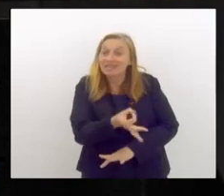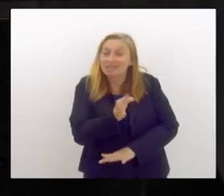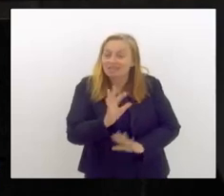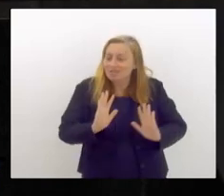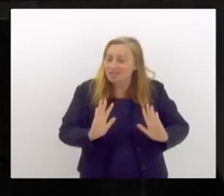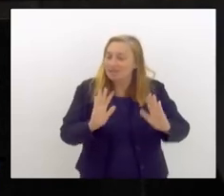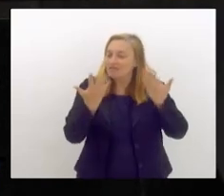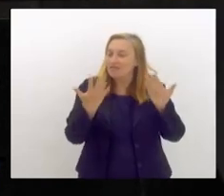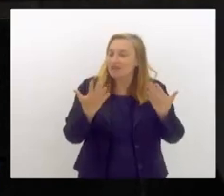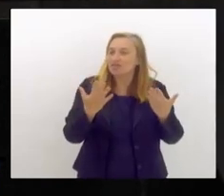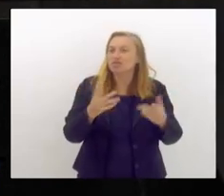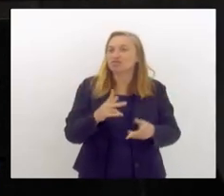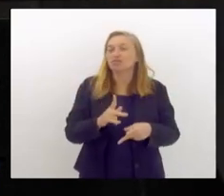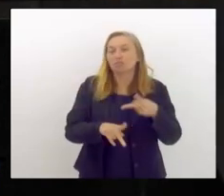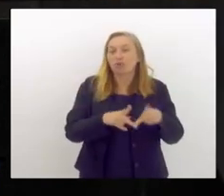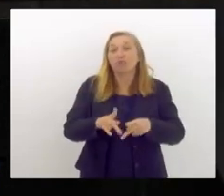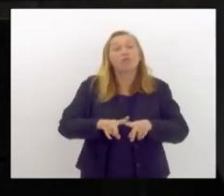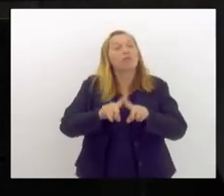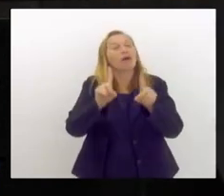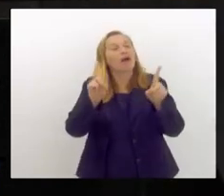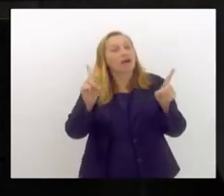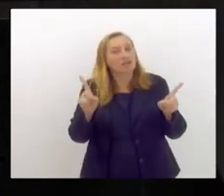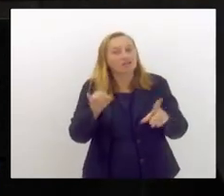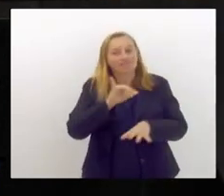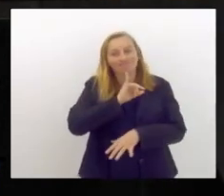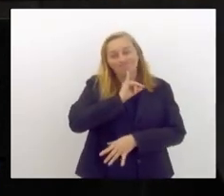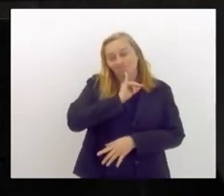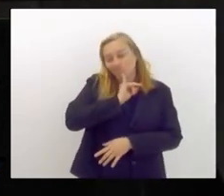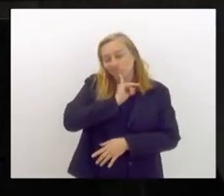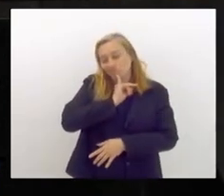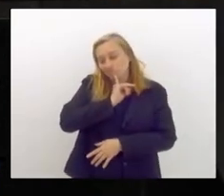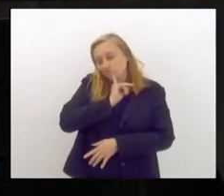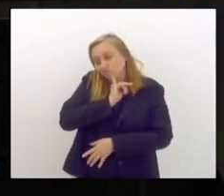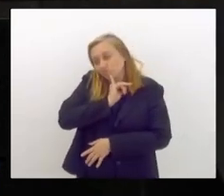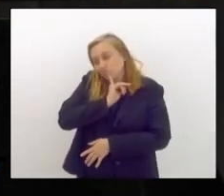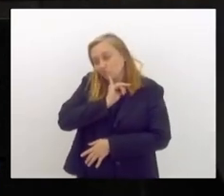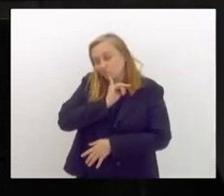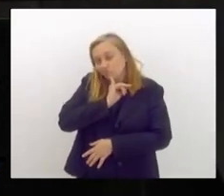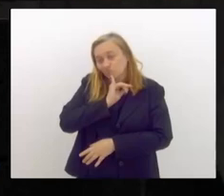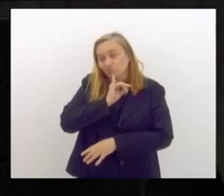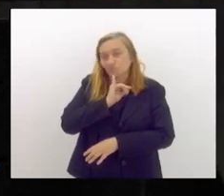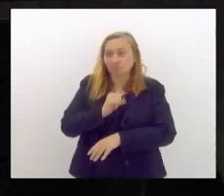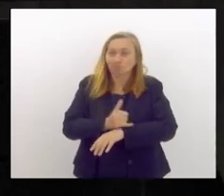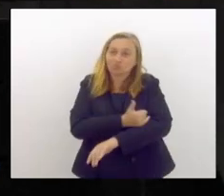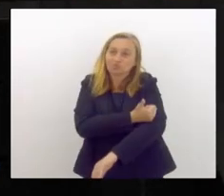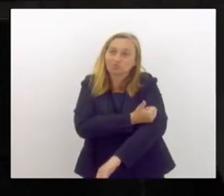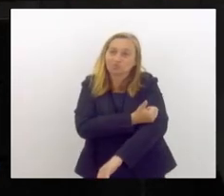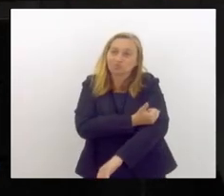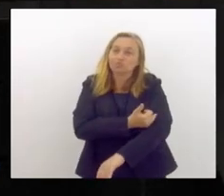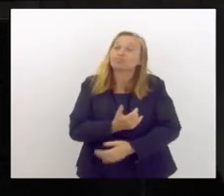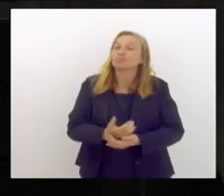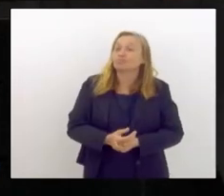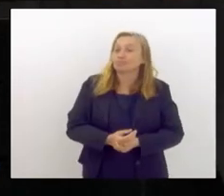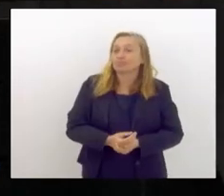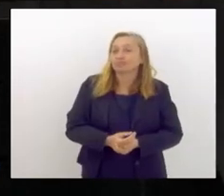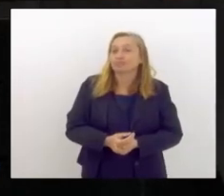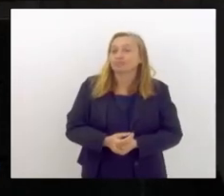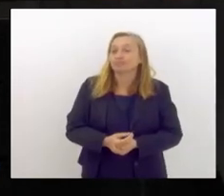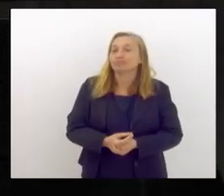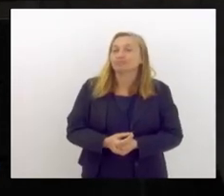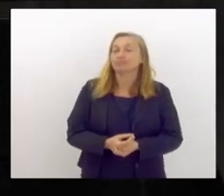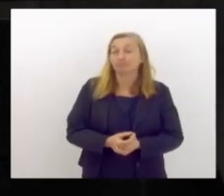essa festa popular, mas, infelizmente, a gente conta com uma infraestrutura aquém do